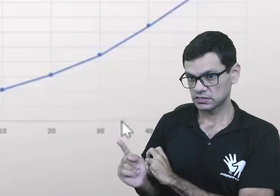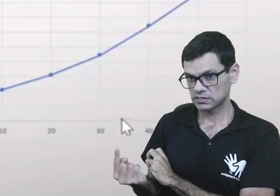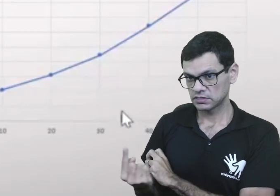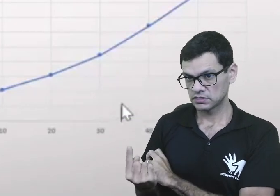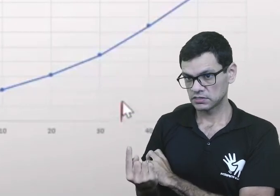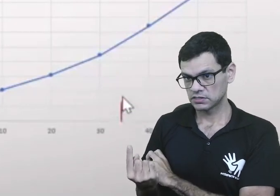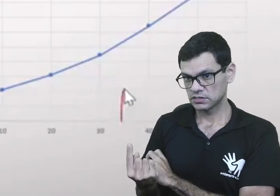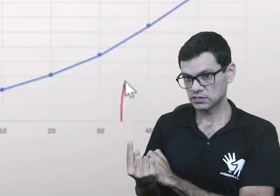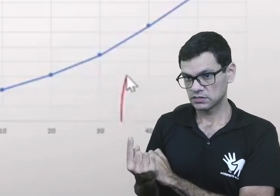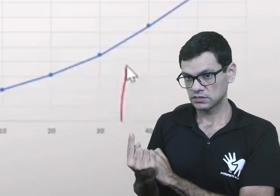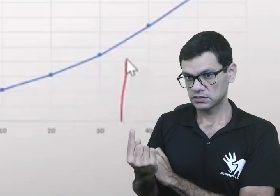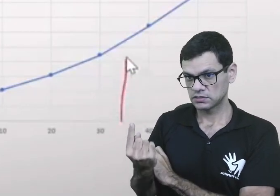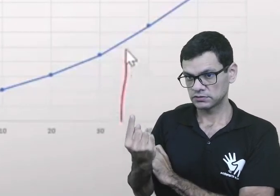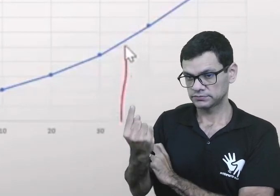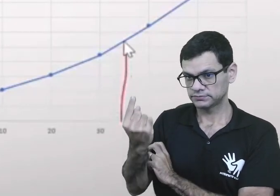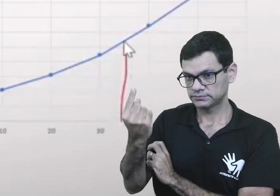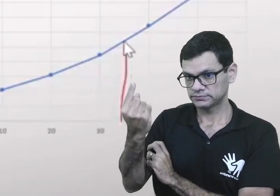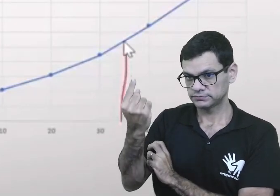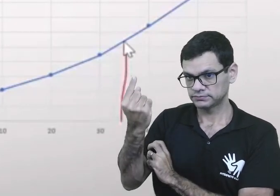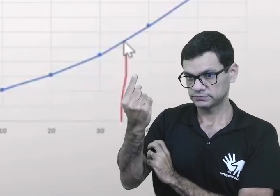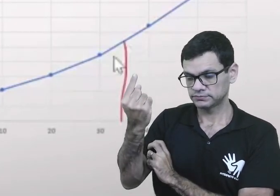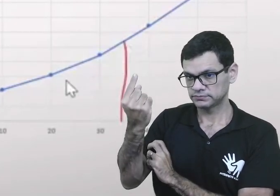aqui.